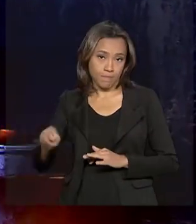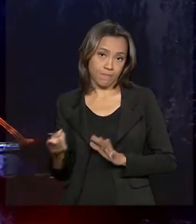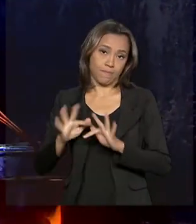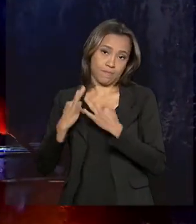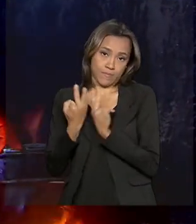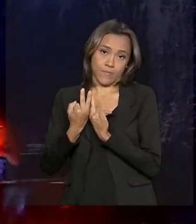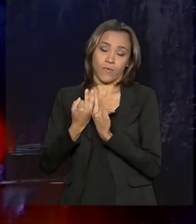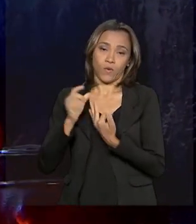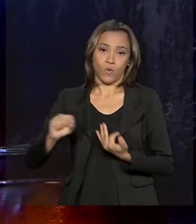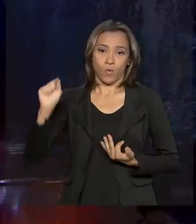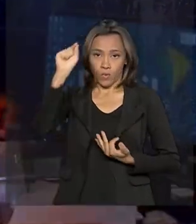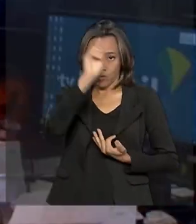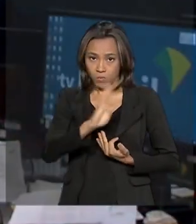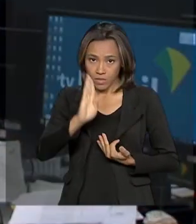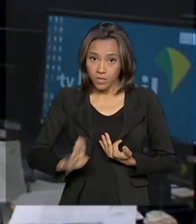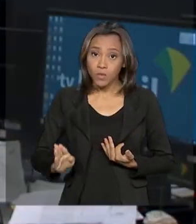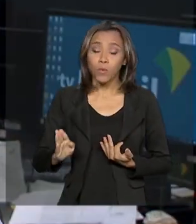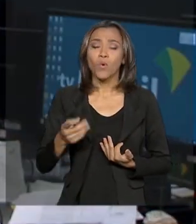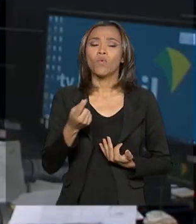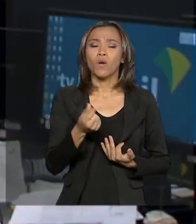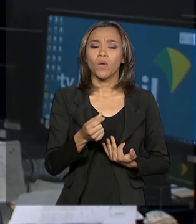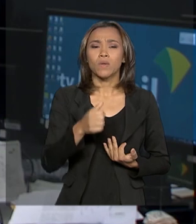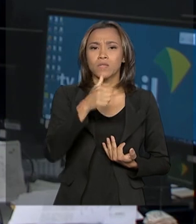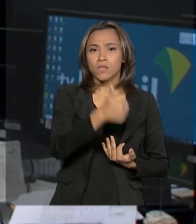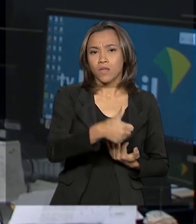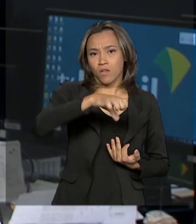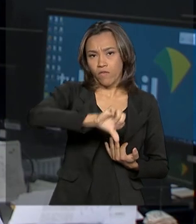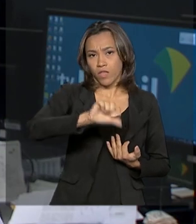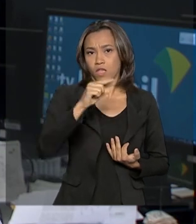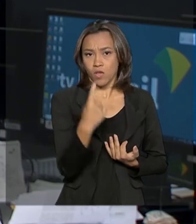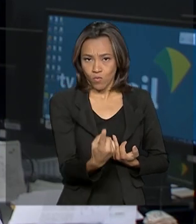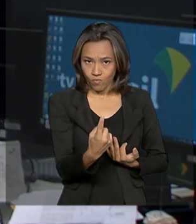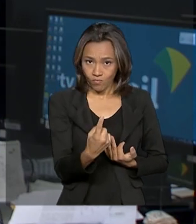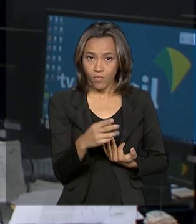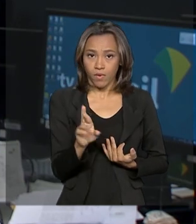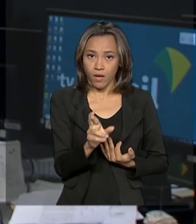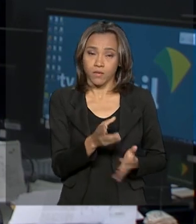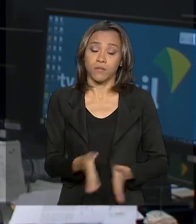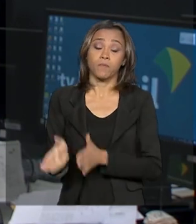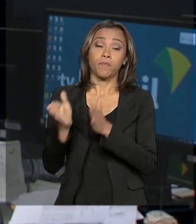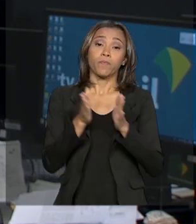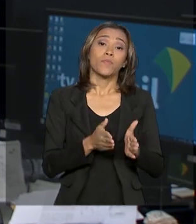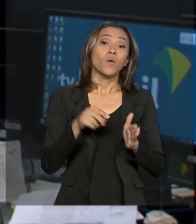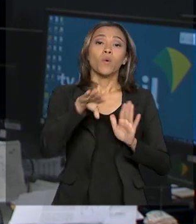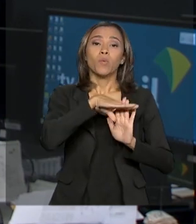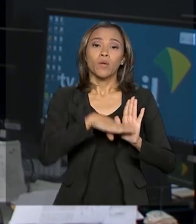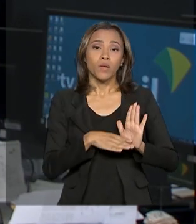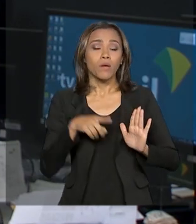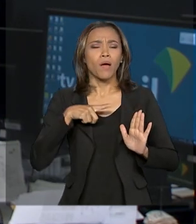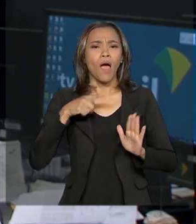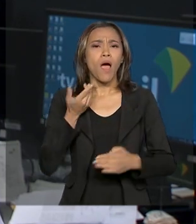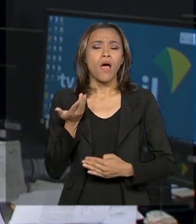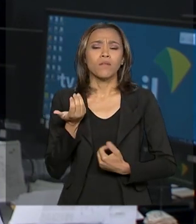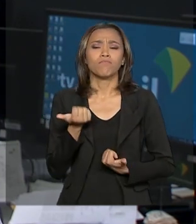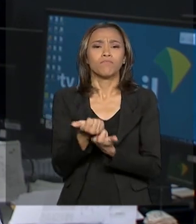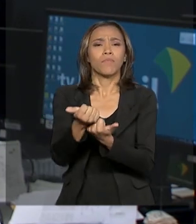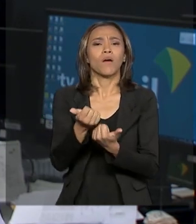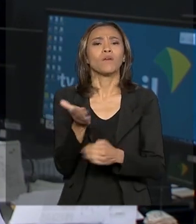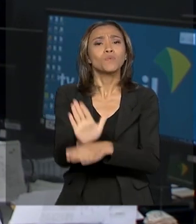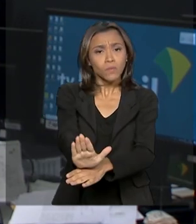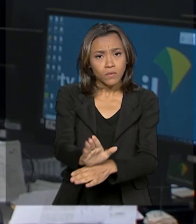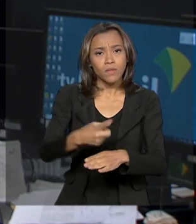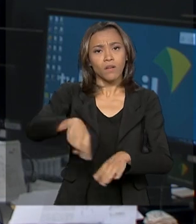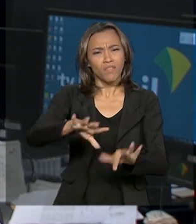O valor médio do benefício é de R$ 191. O programa atende famílias em situação de pobreza e de